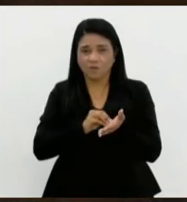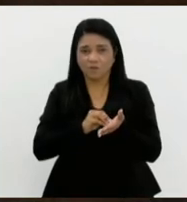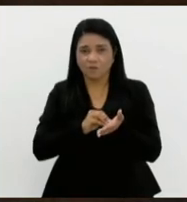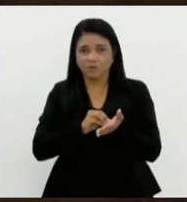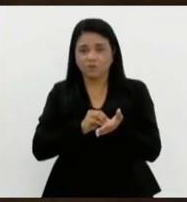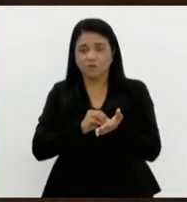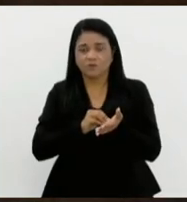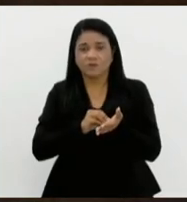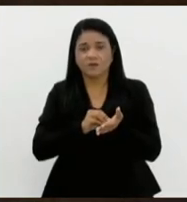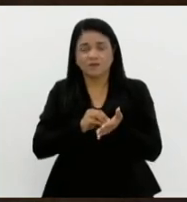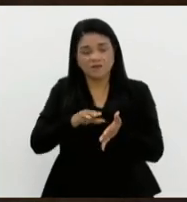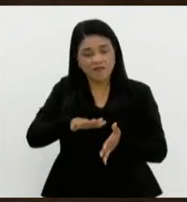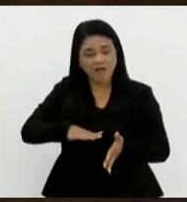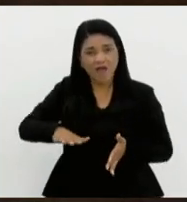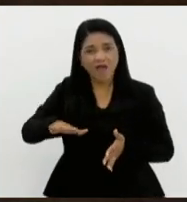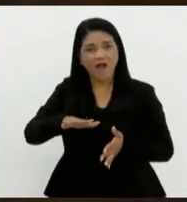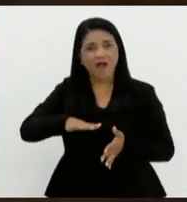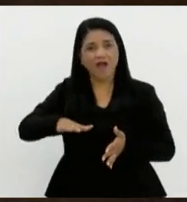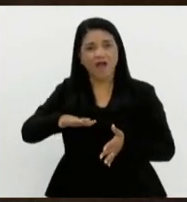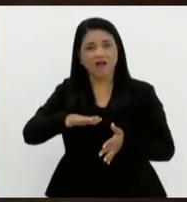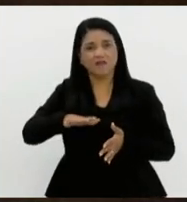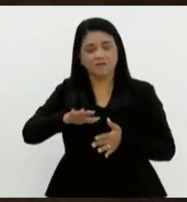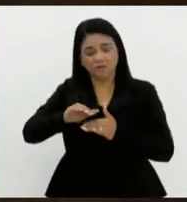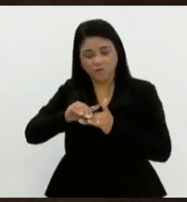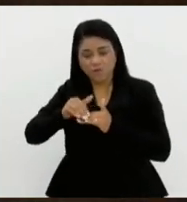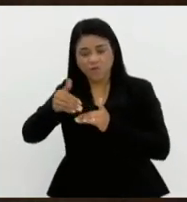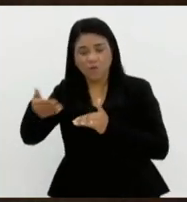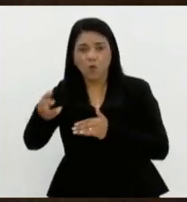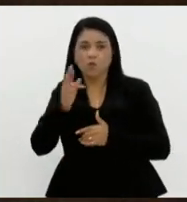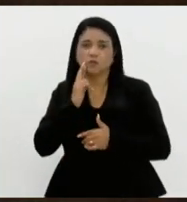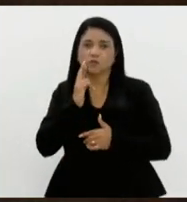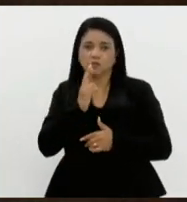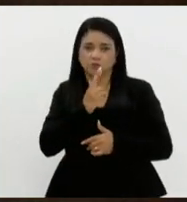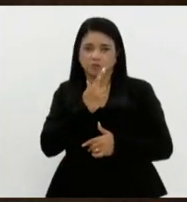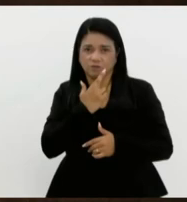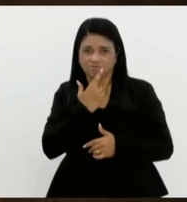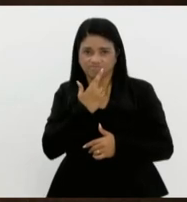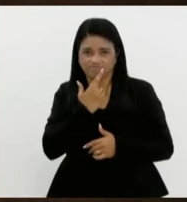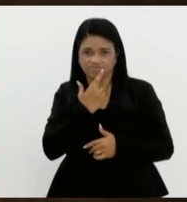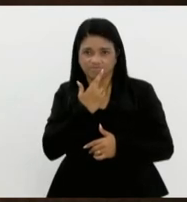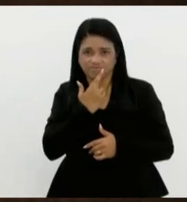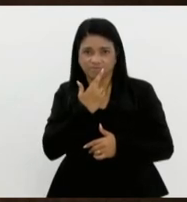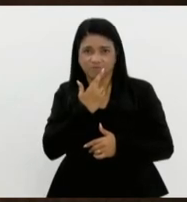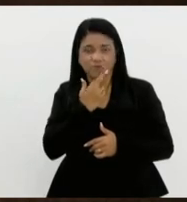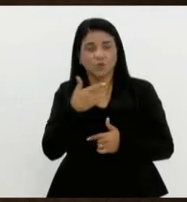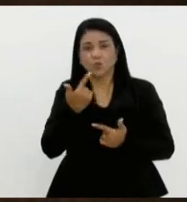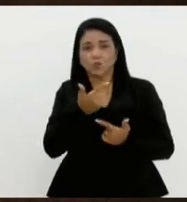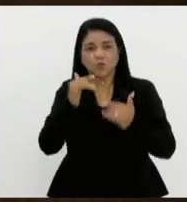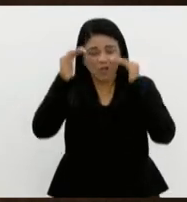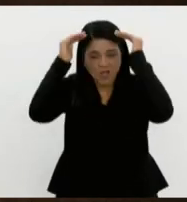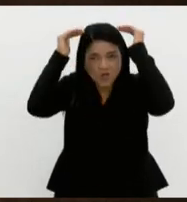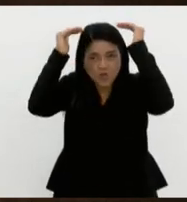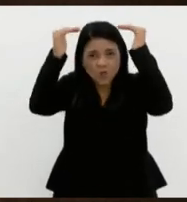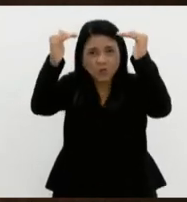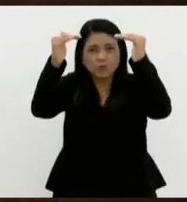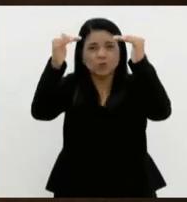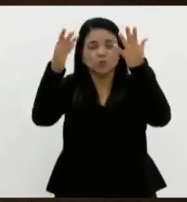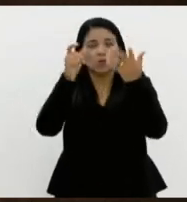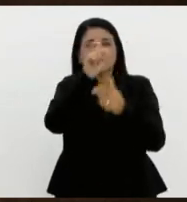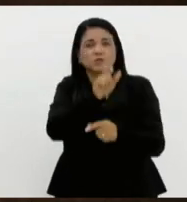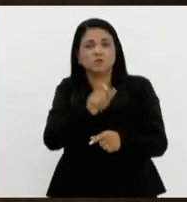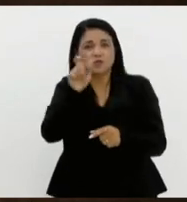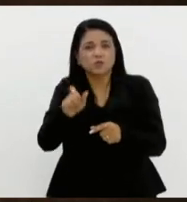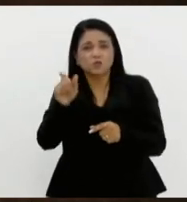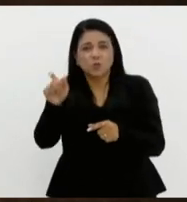da área adequada ali da parte externa, que não conta com cobertura e tampouco